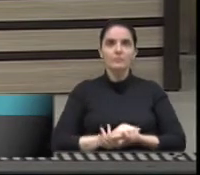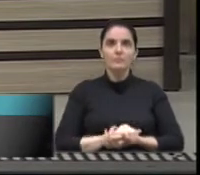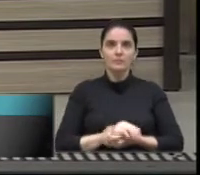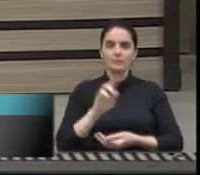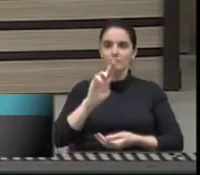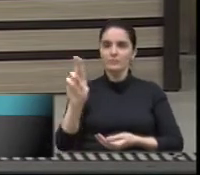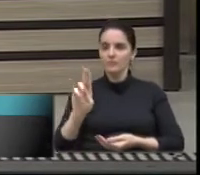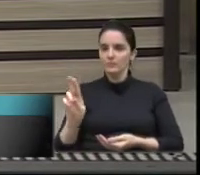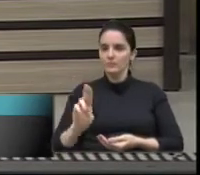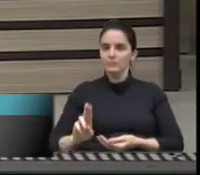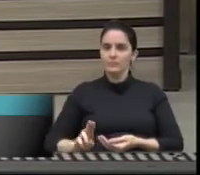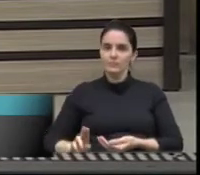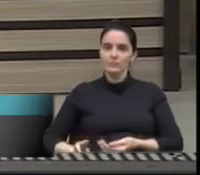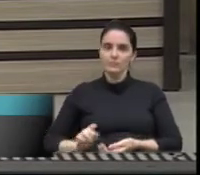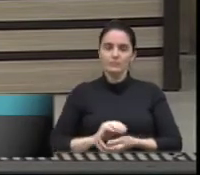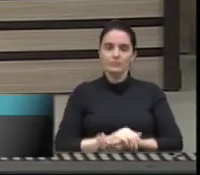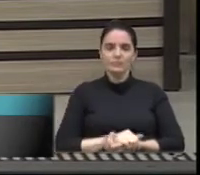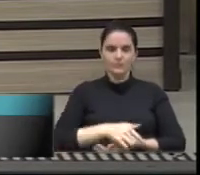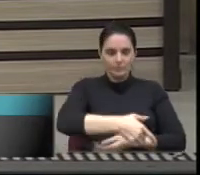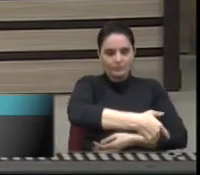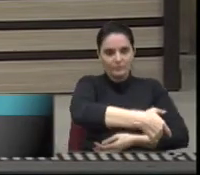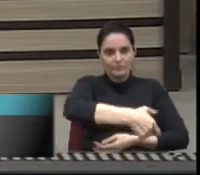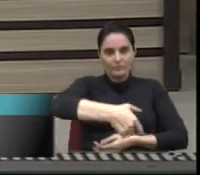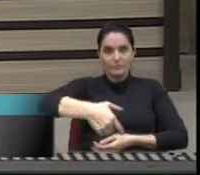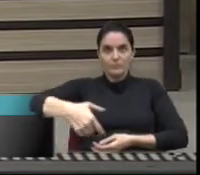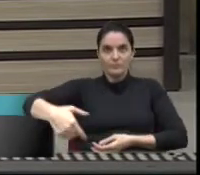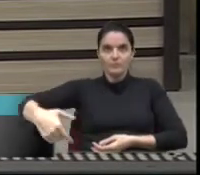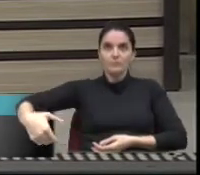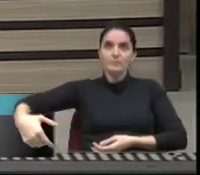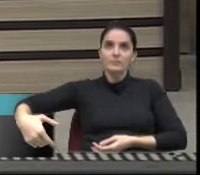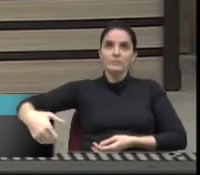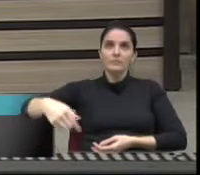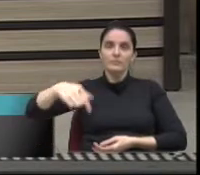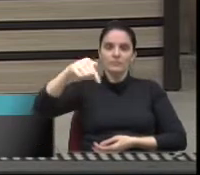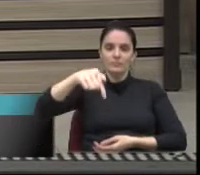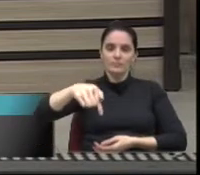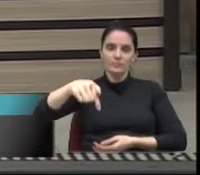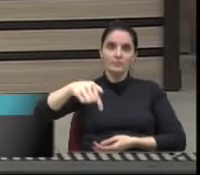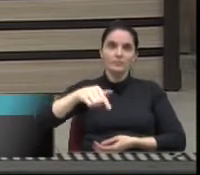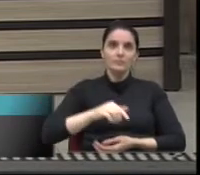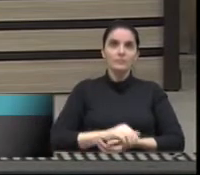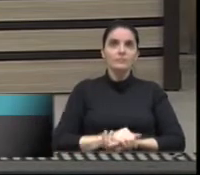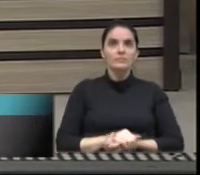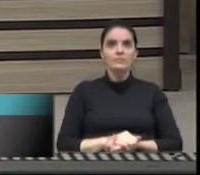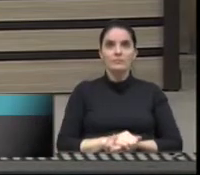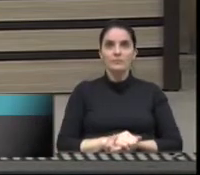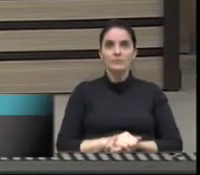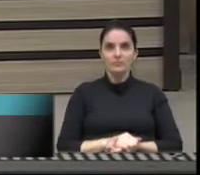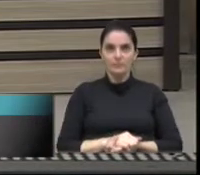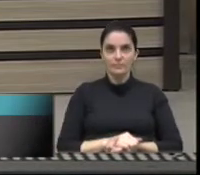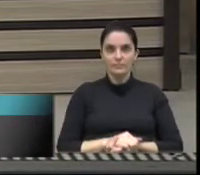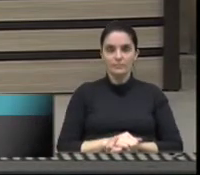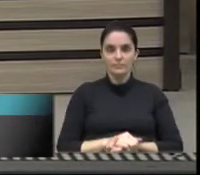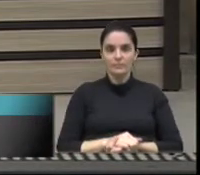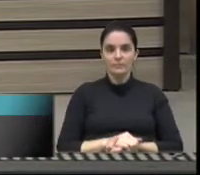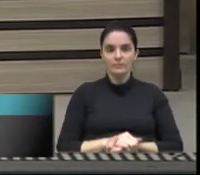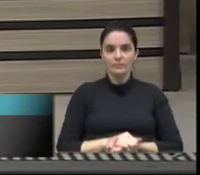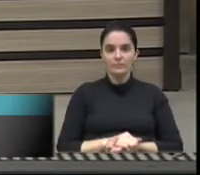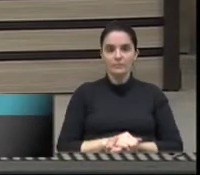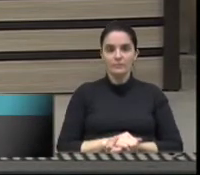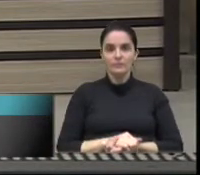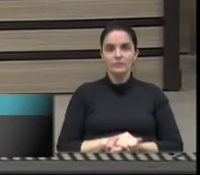Alice Castelhano Rocha, Amélio Milani, Carlos Roberto da Silva, Clineu